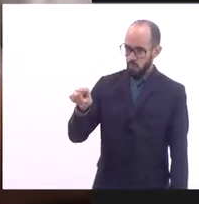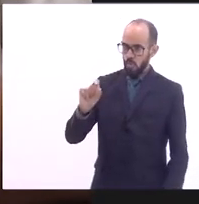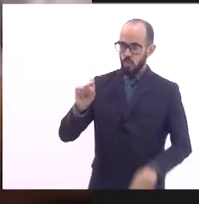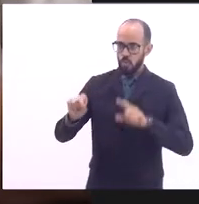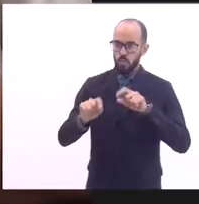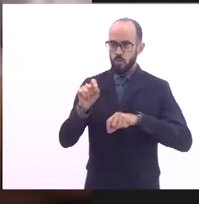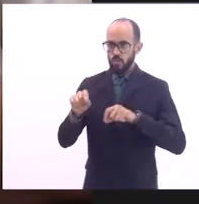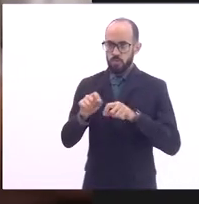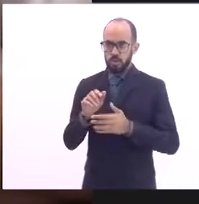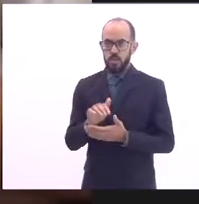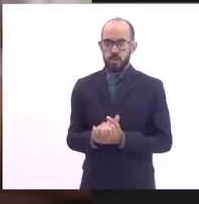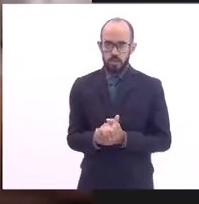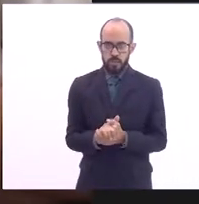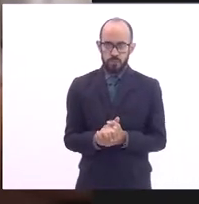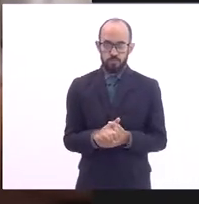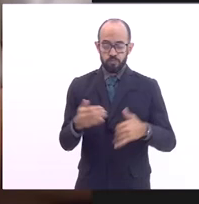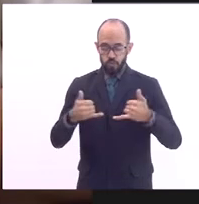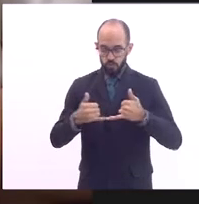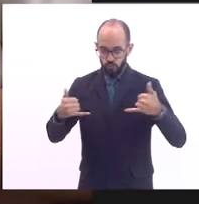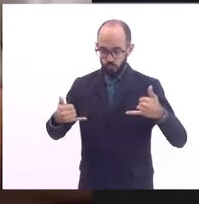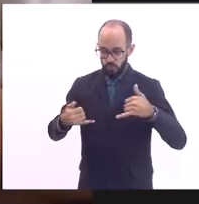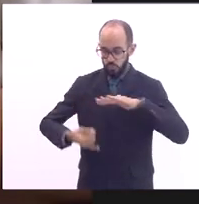à rede subterrânea,